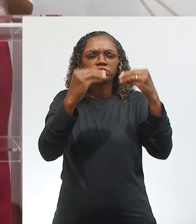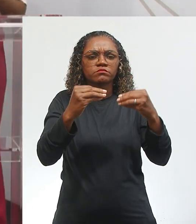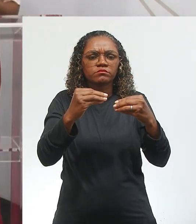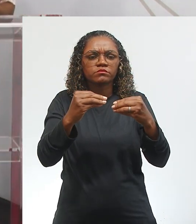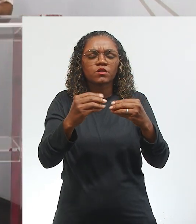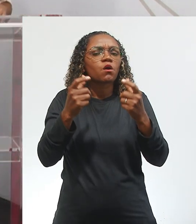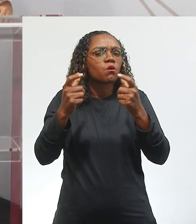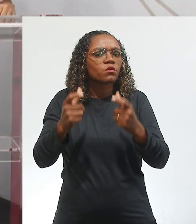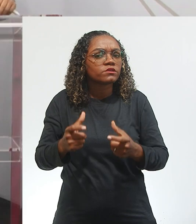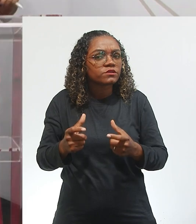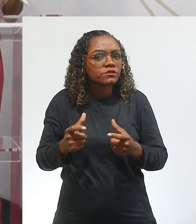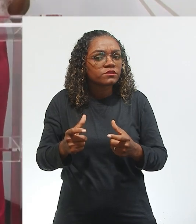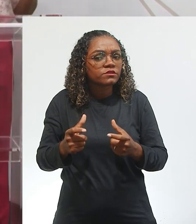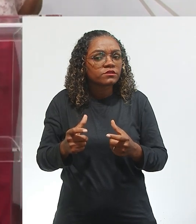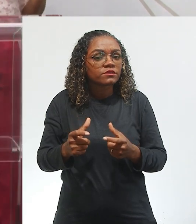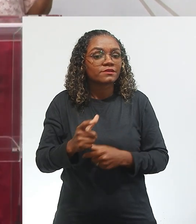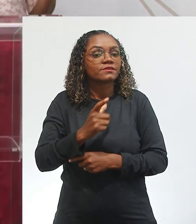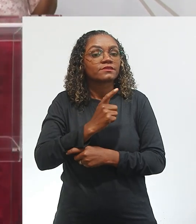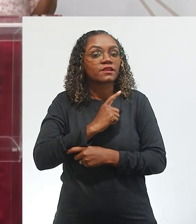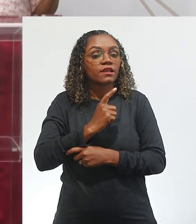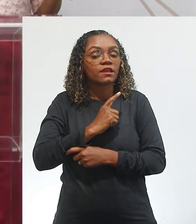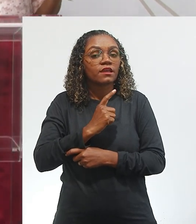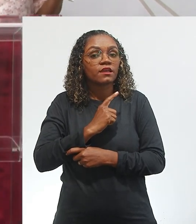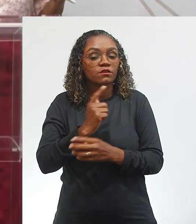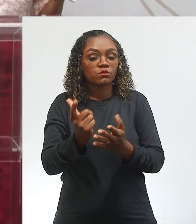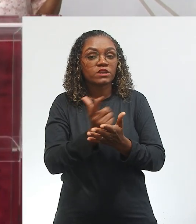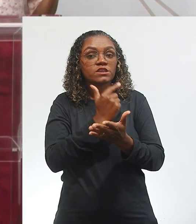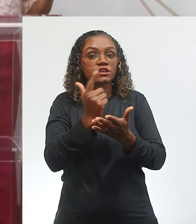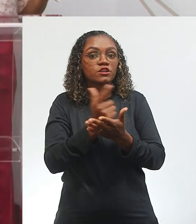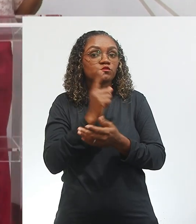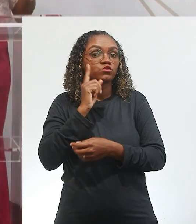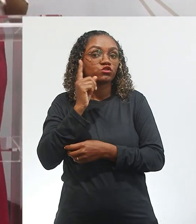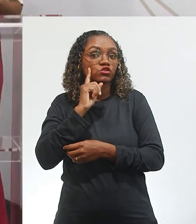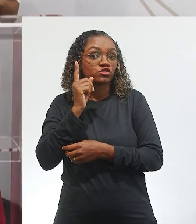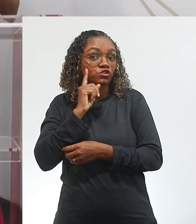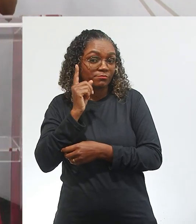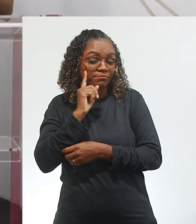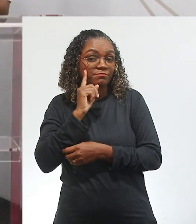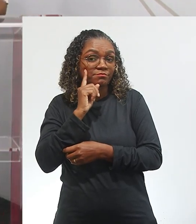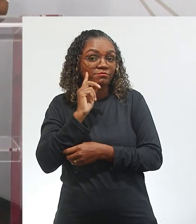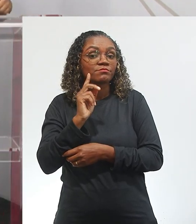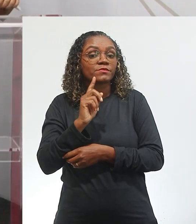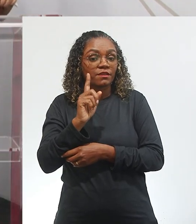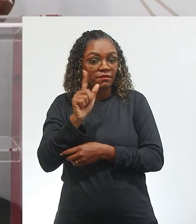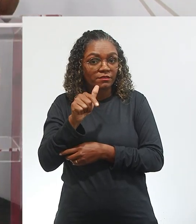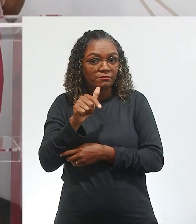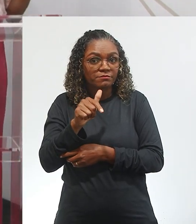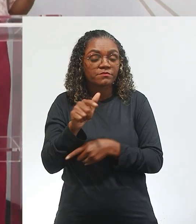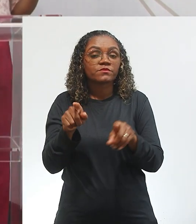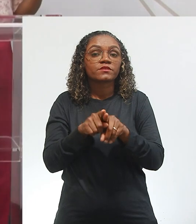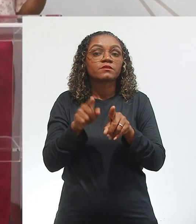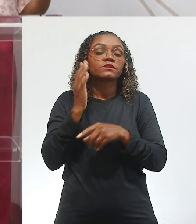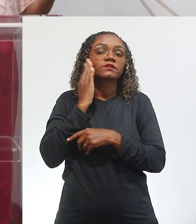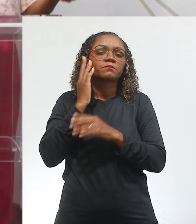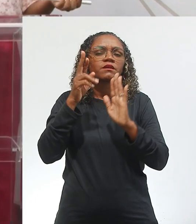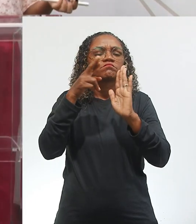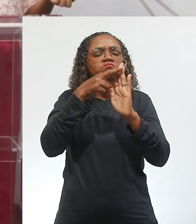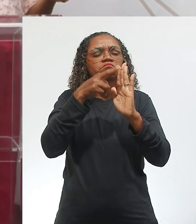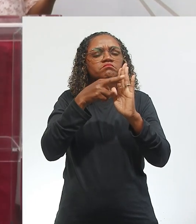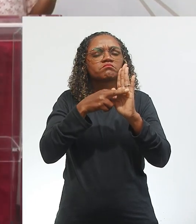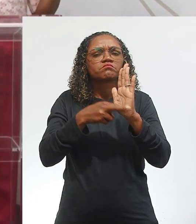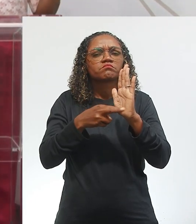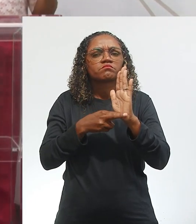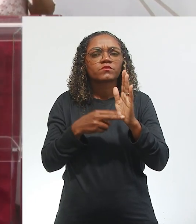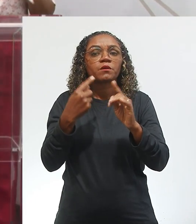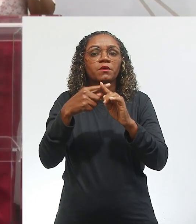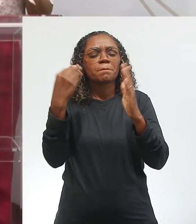essas operações. No meu livro diário, já sabemos lá o que é o livro diário, quais são as regras, não é